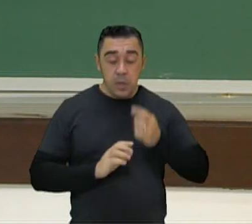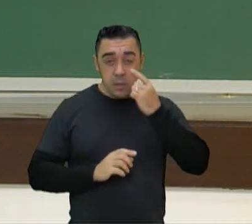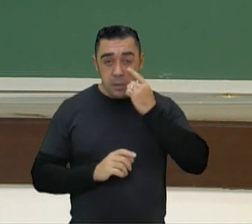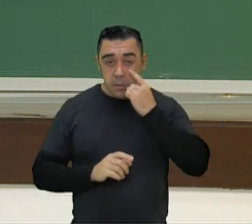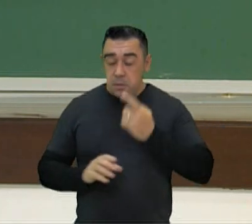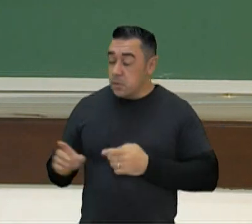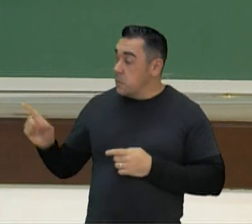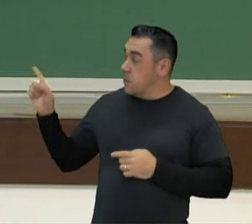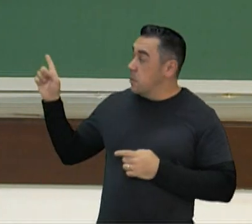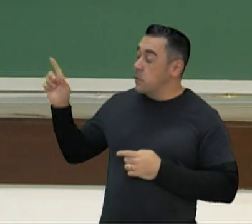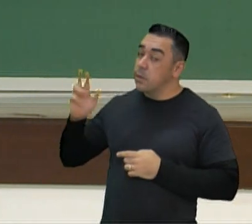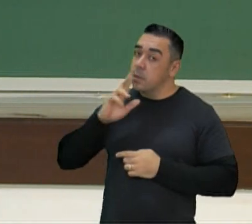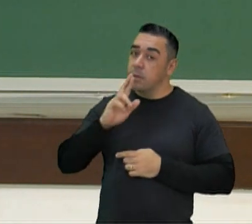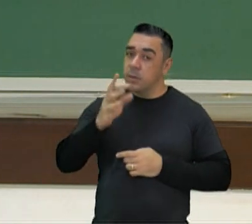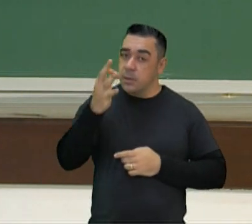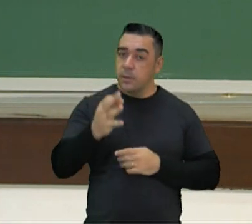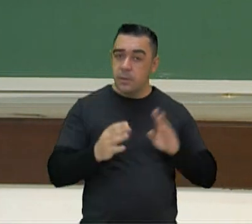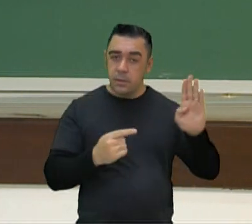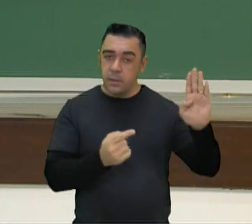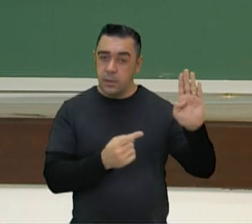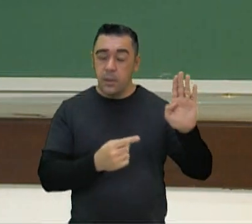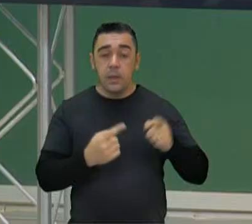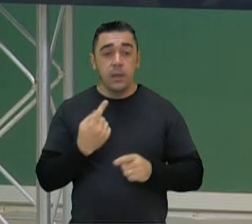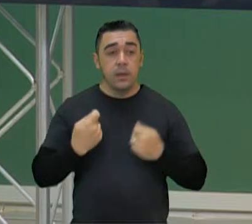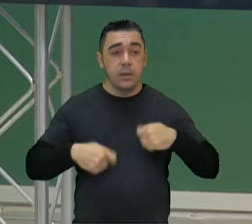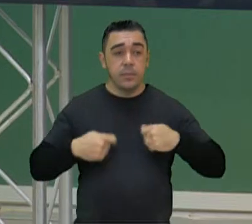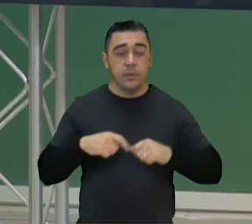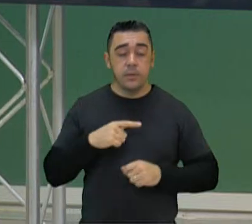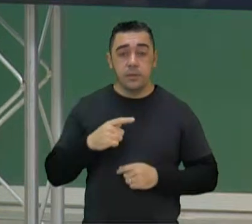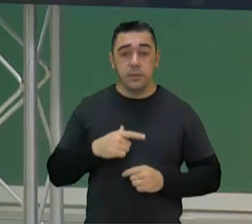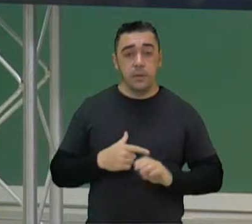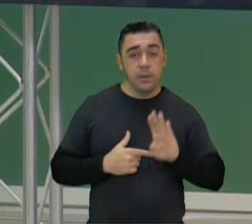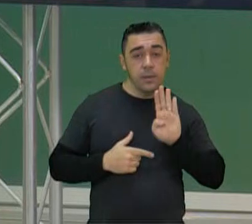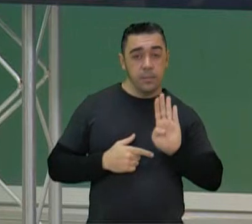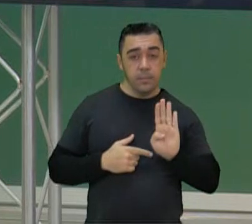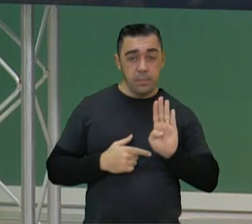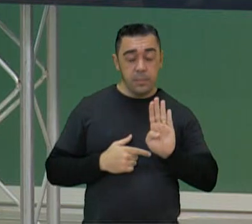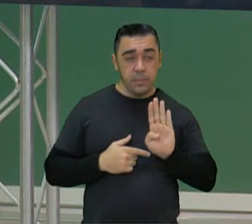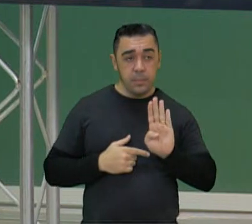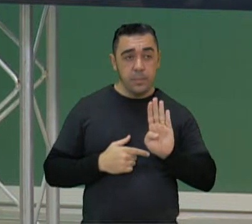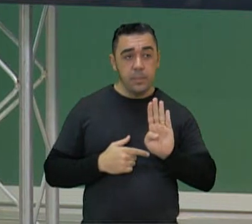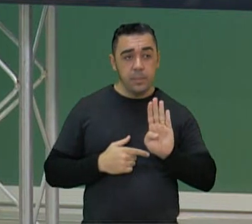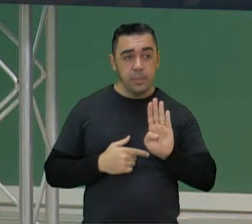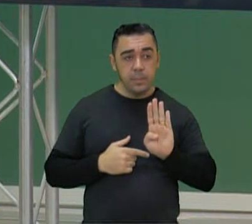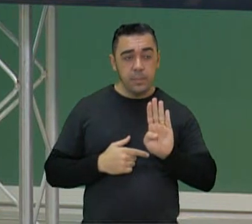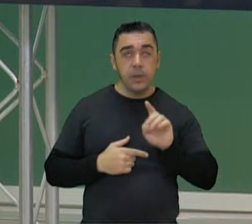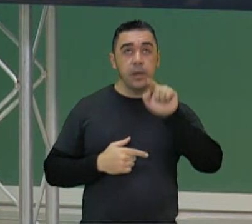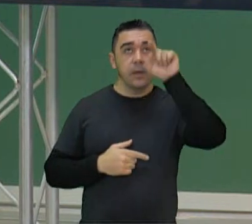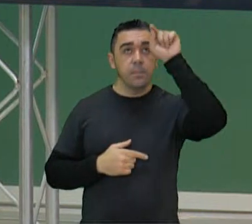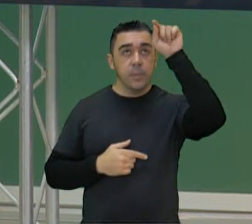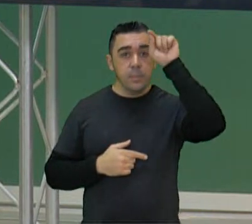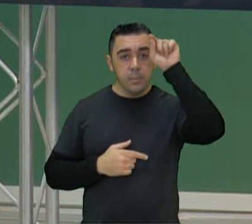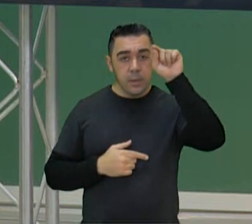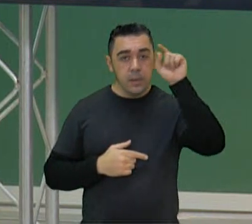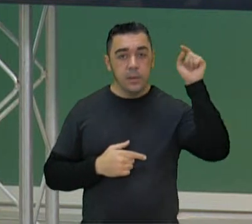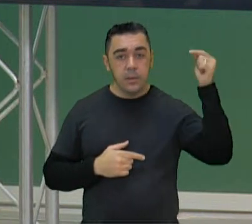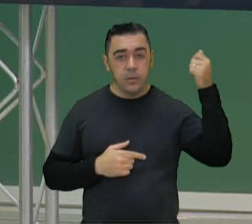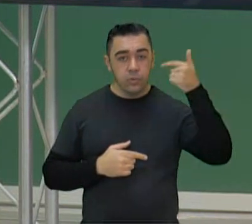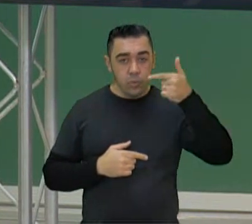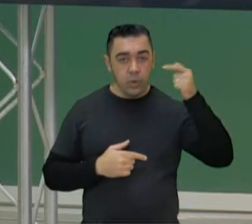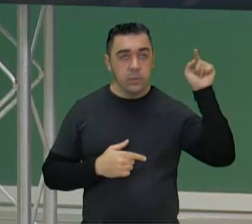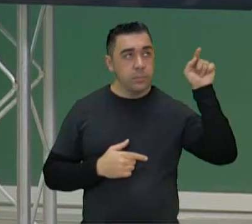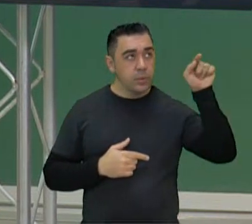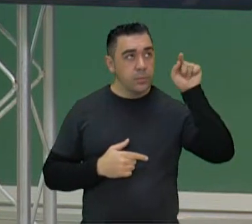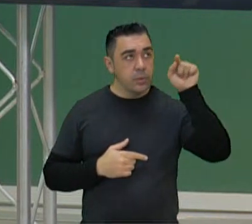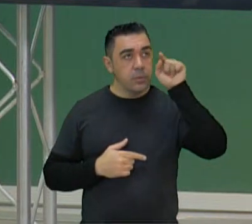só, Miguel, ele vai ter que acertar nesta coordenada, nesses pontos aqui. A letra